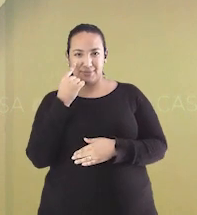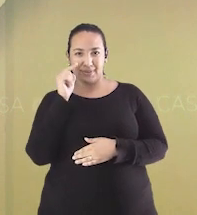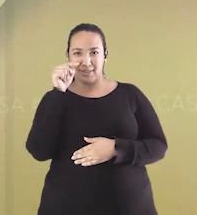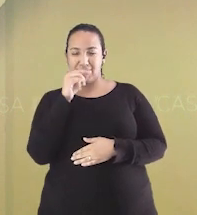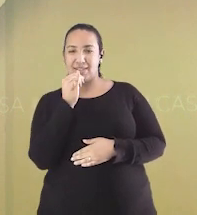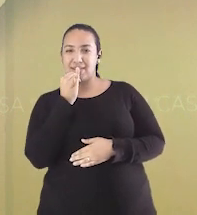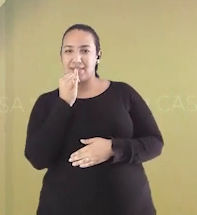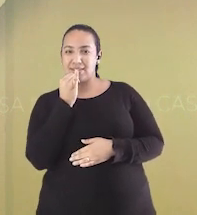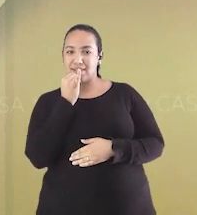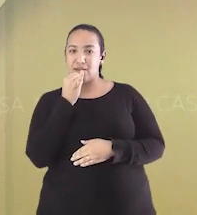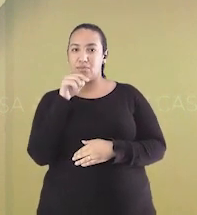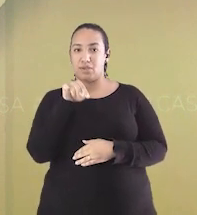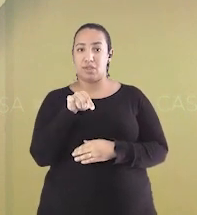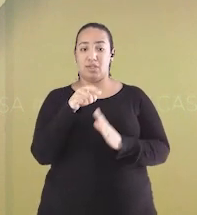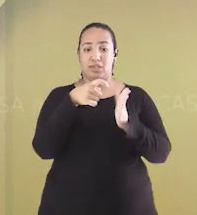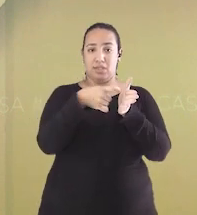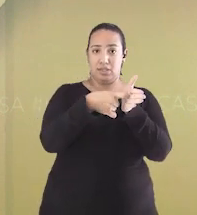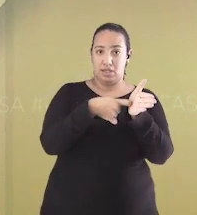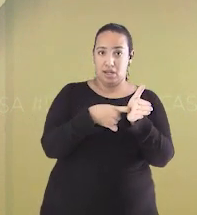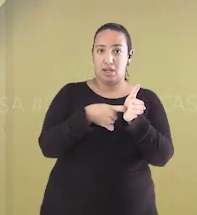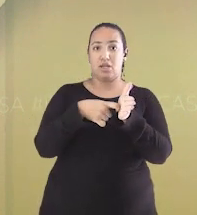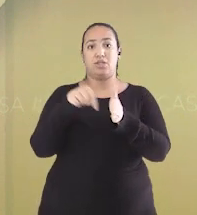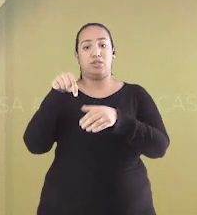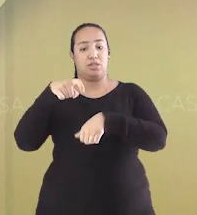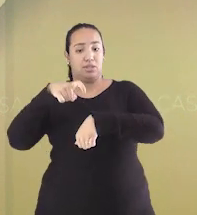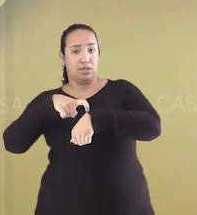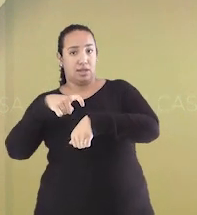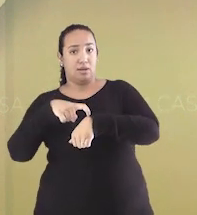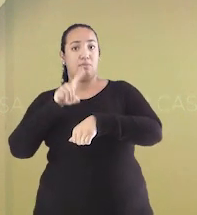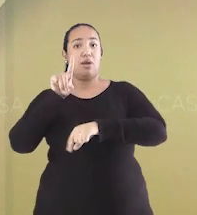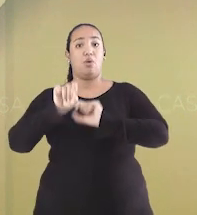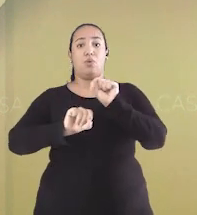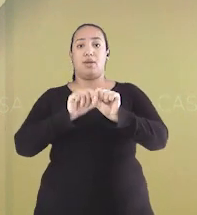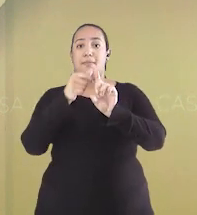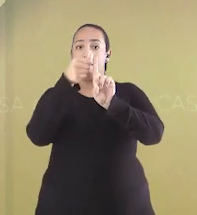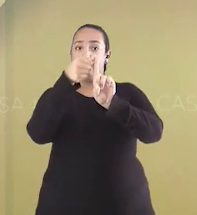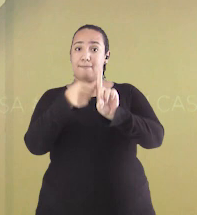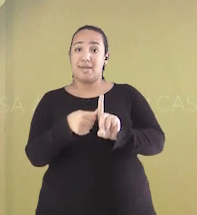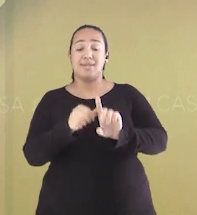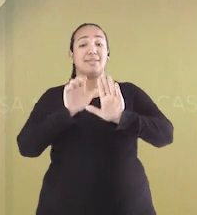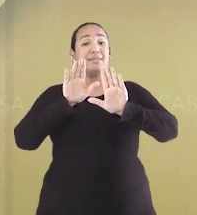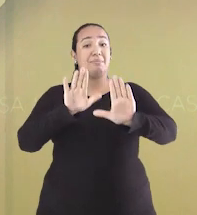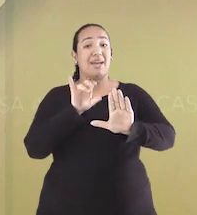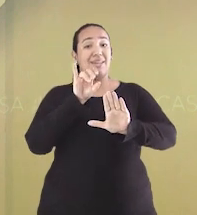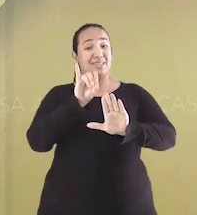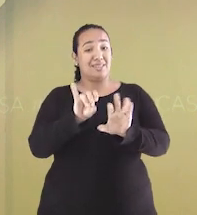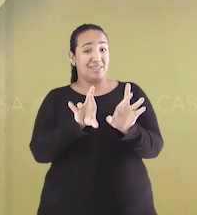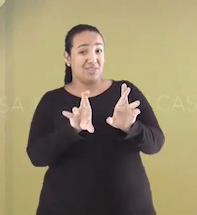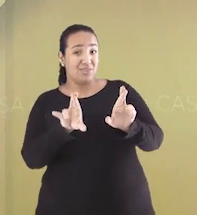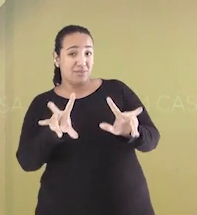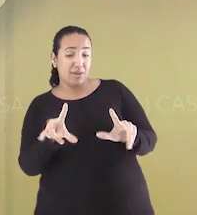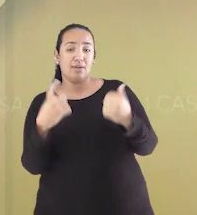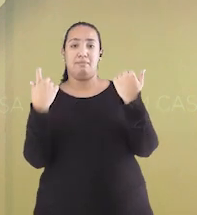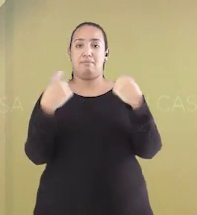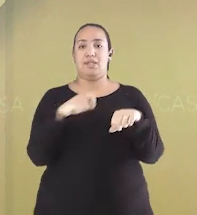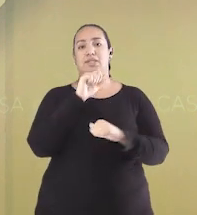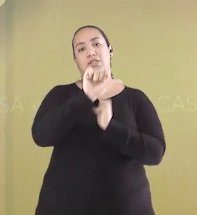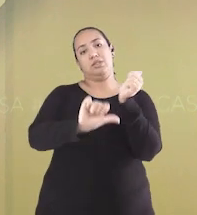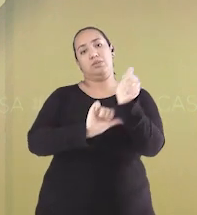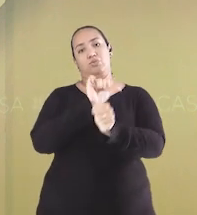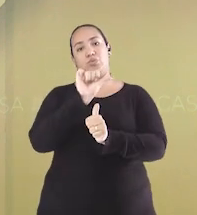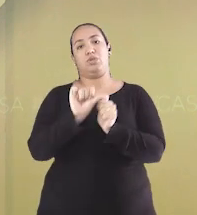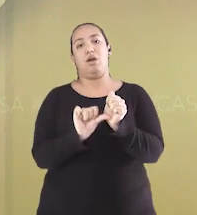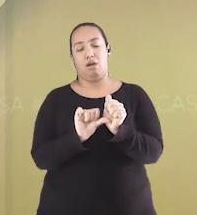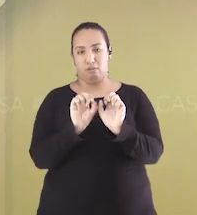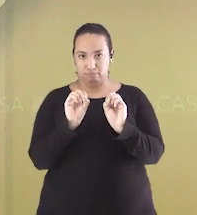o tempo eles foram dados em meses. Mas caso eles estivessem em unidades diferentes, nós precisaríamos transformá-los